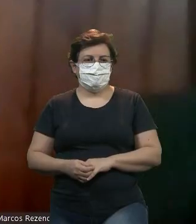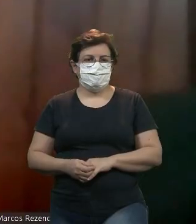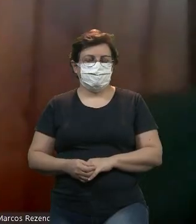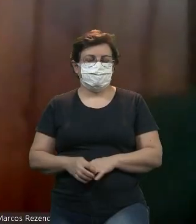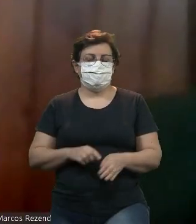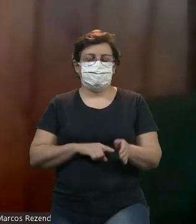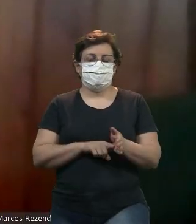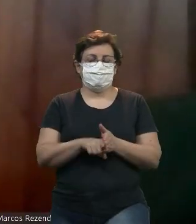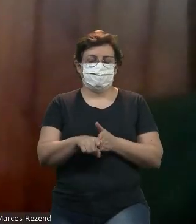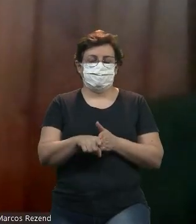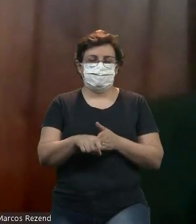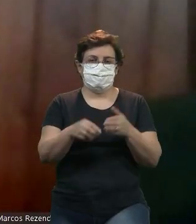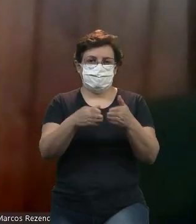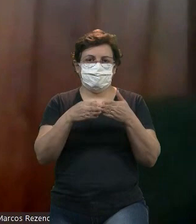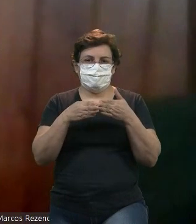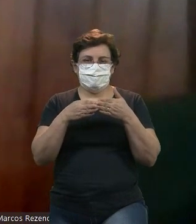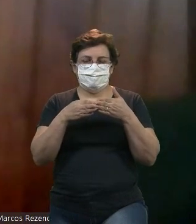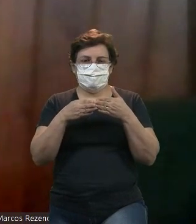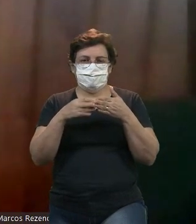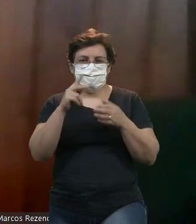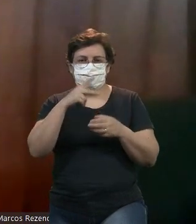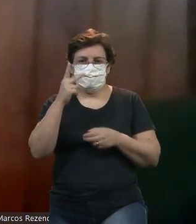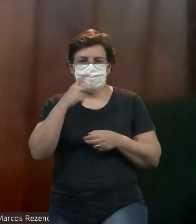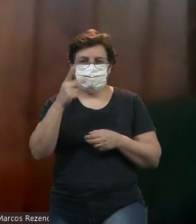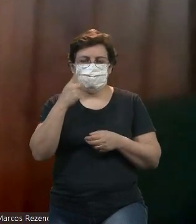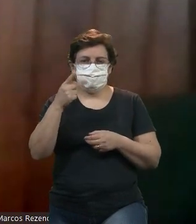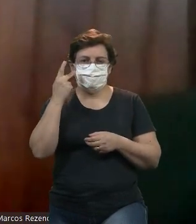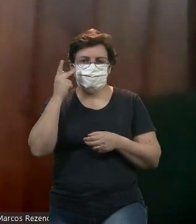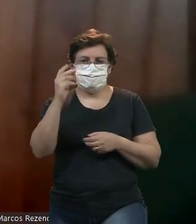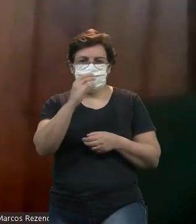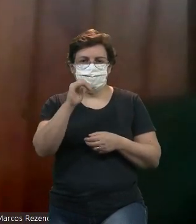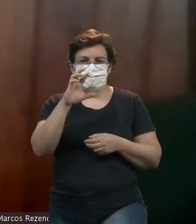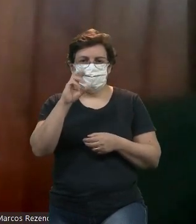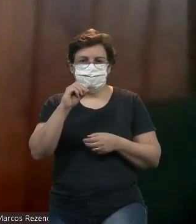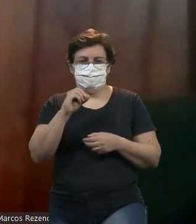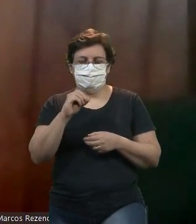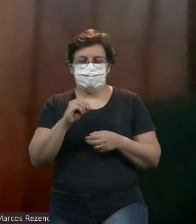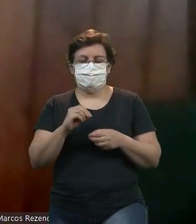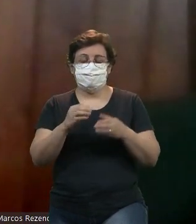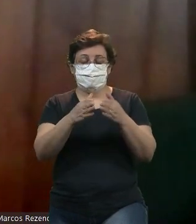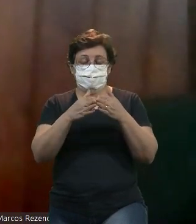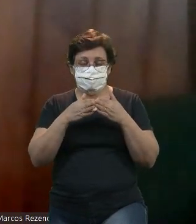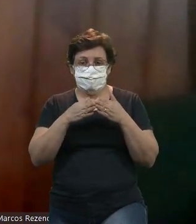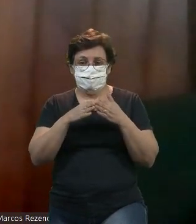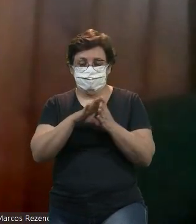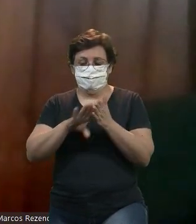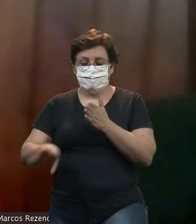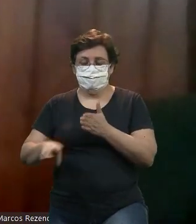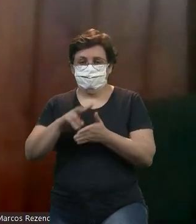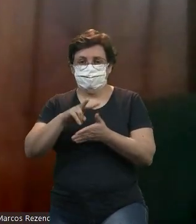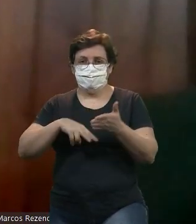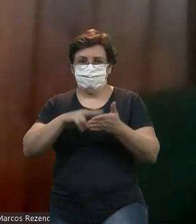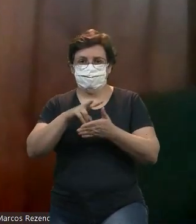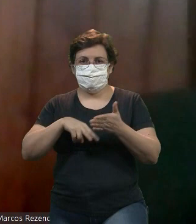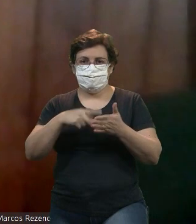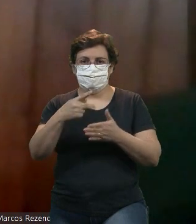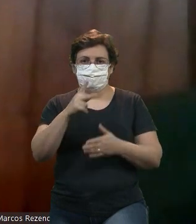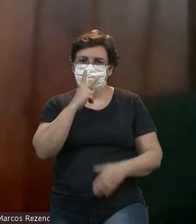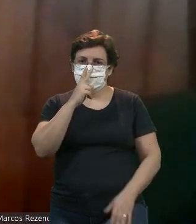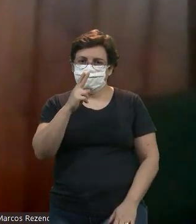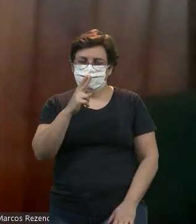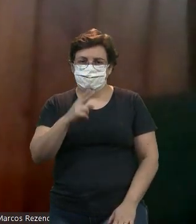Submeto o requerimento verbal formulado pelo vereador Cícero do SEAS e solicito a dispensa da leitura